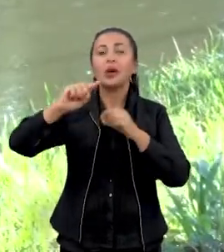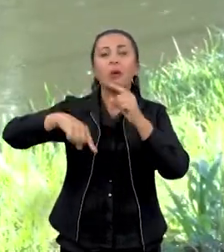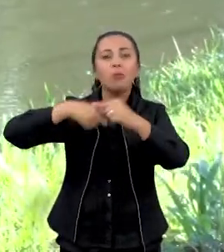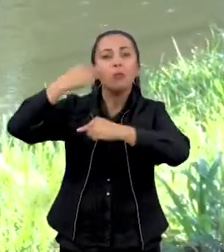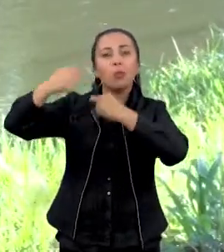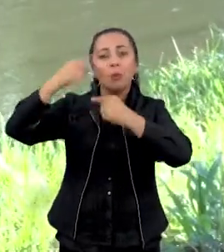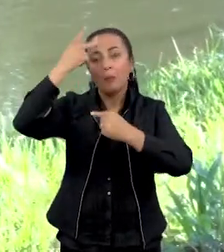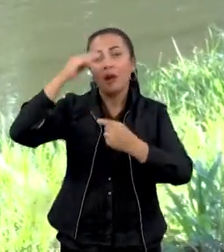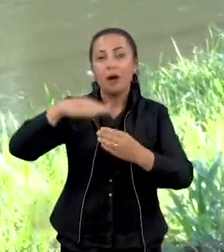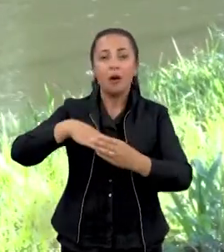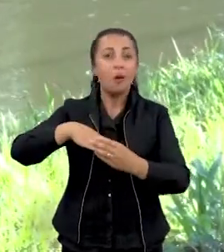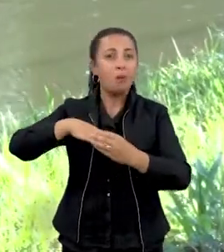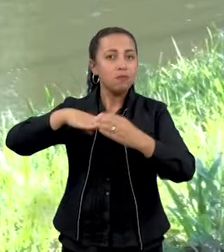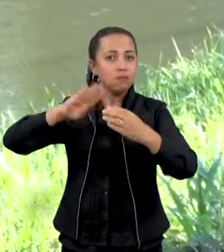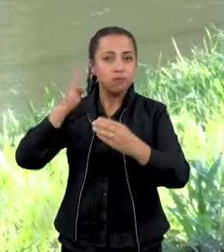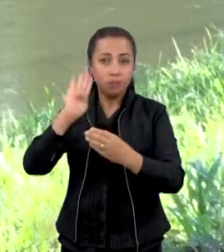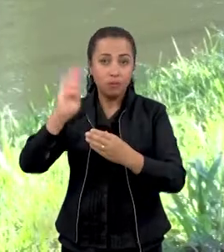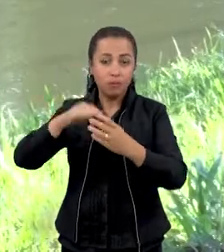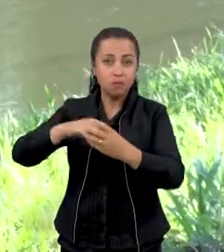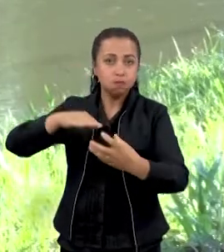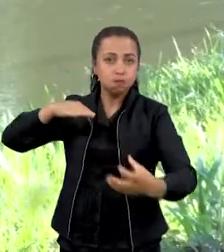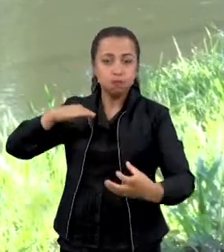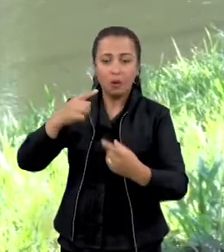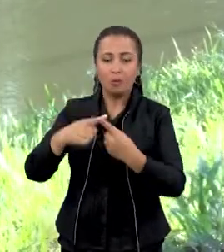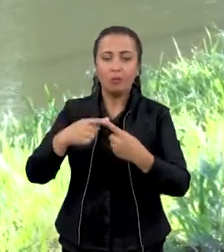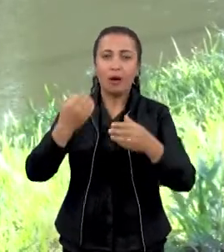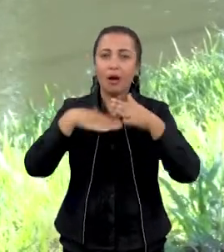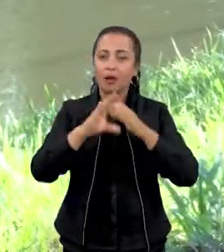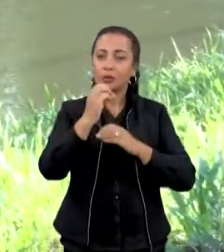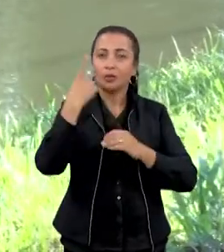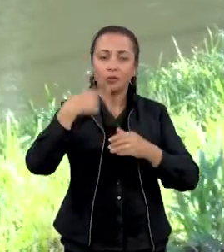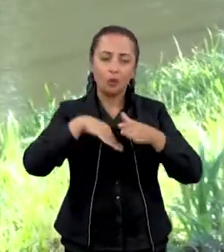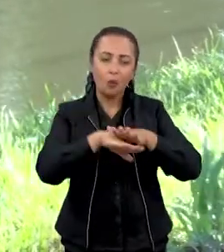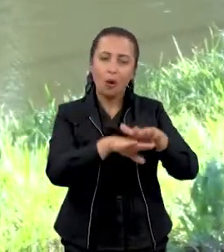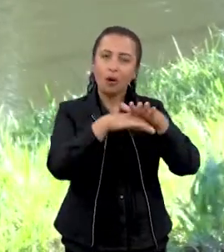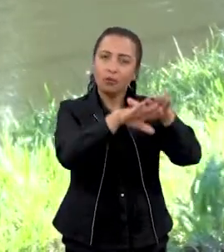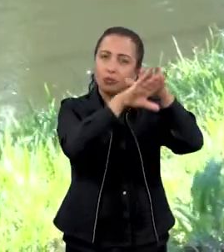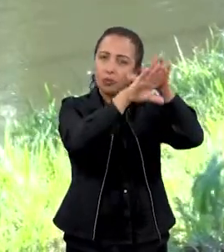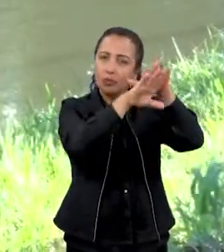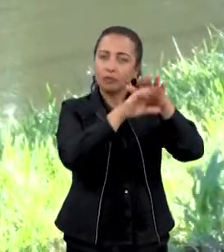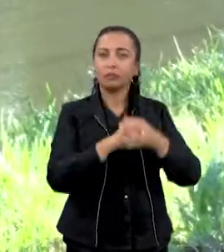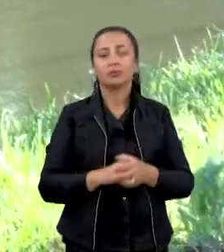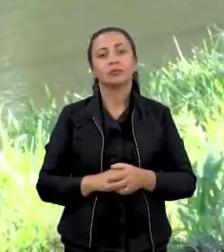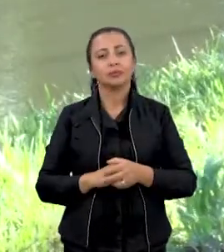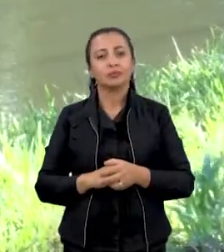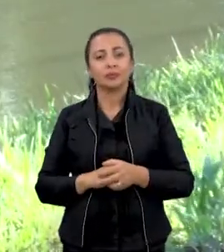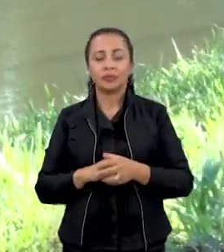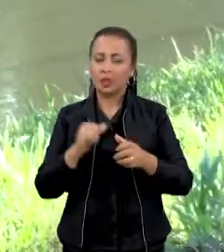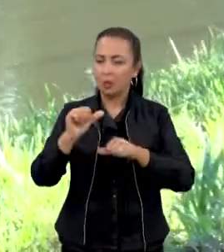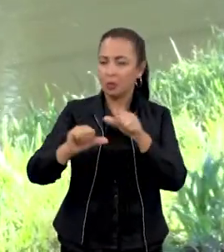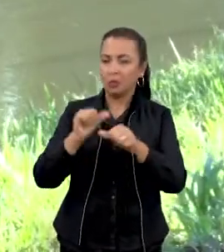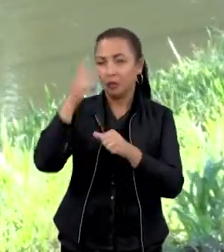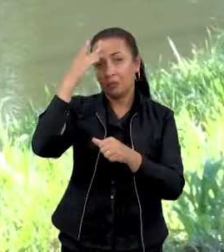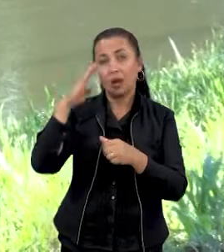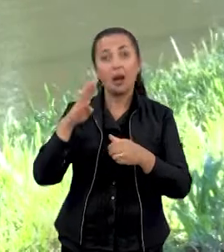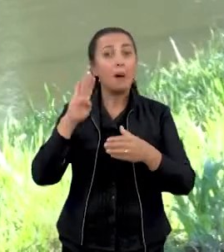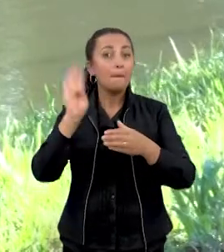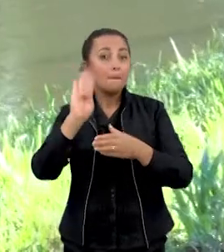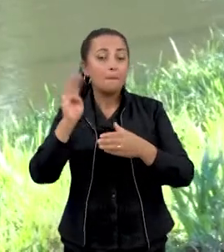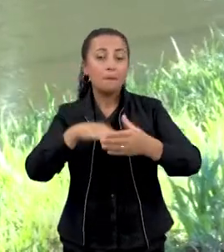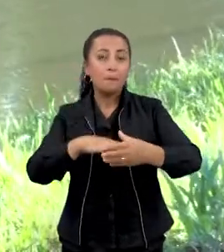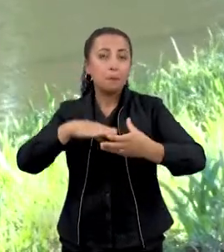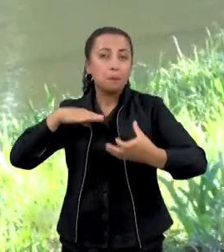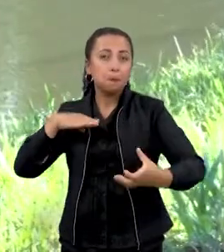em biomassa. Que aí o carbono ficou ali sequestrado, o carbono está ali estocado. E transformado